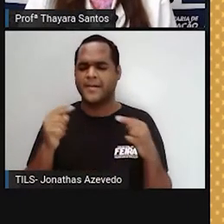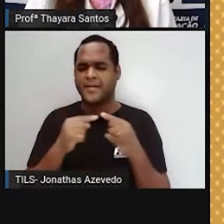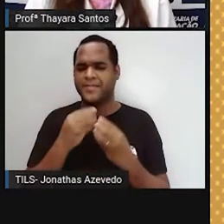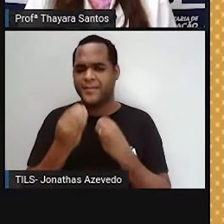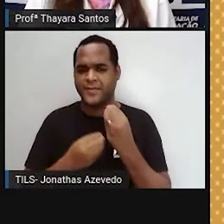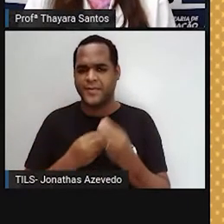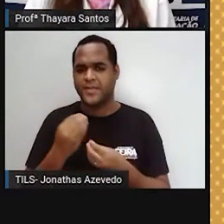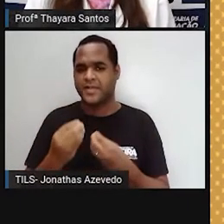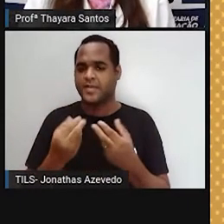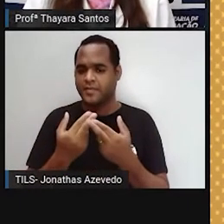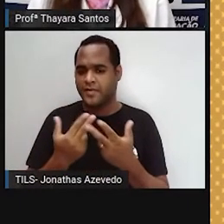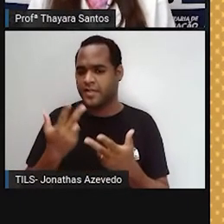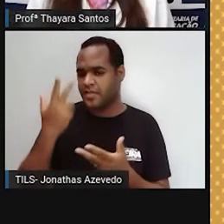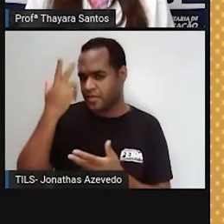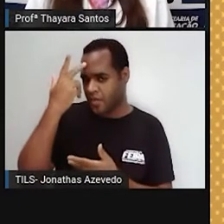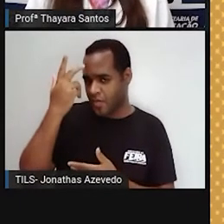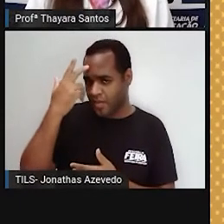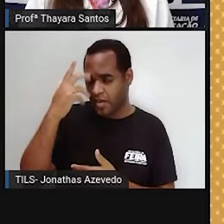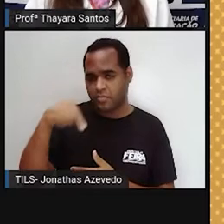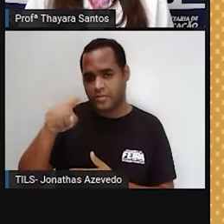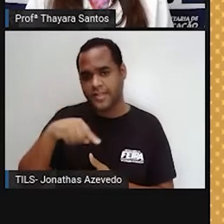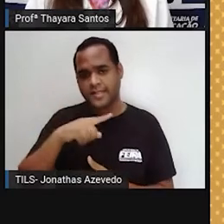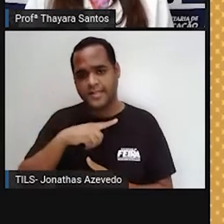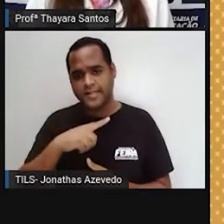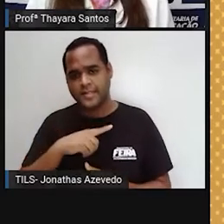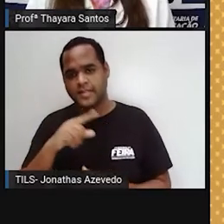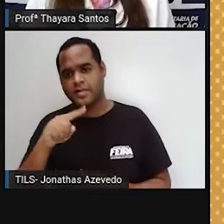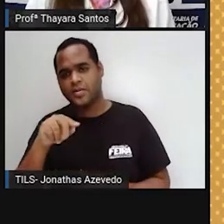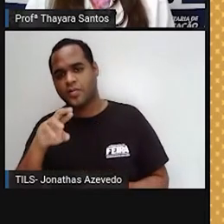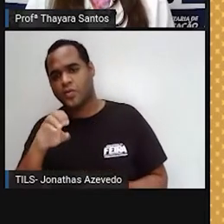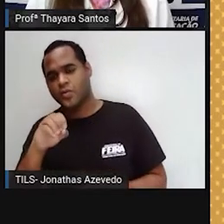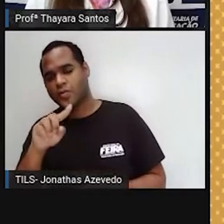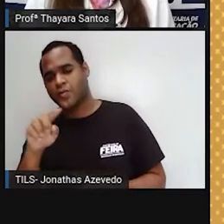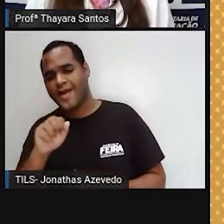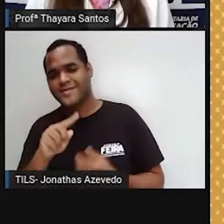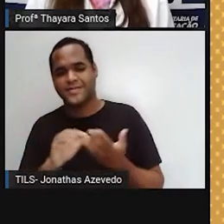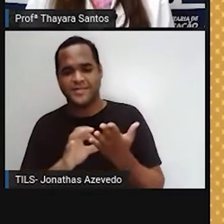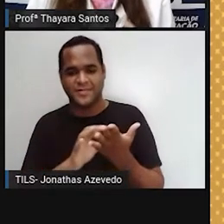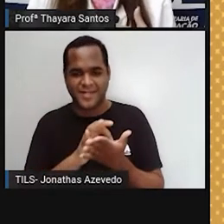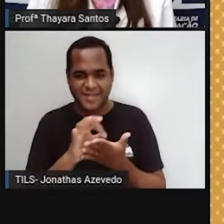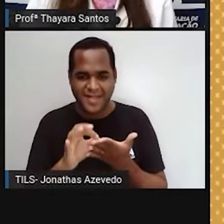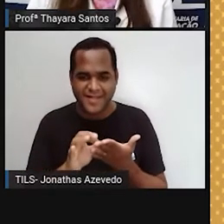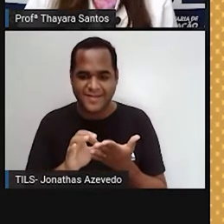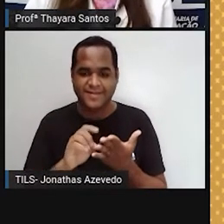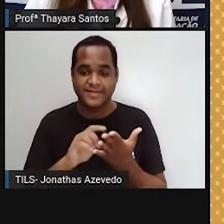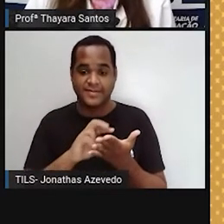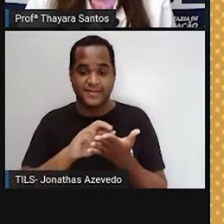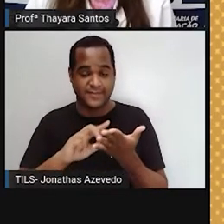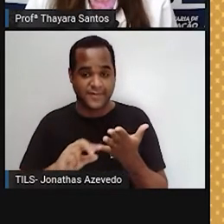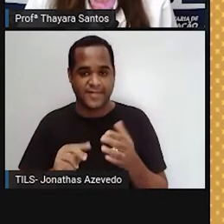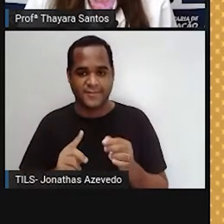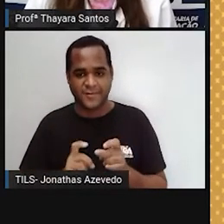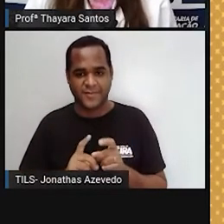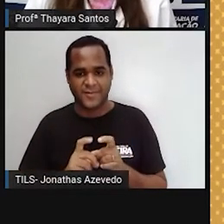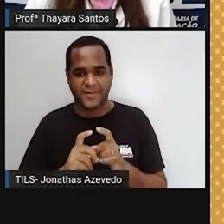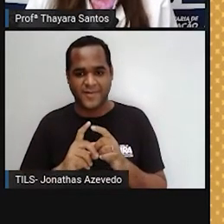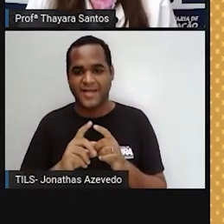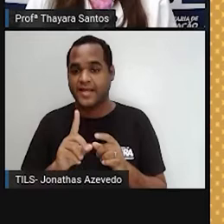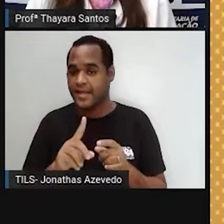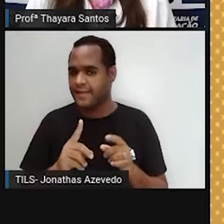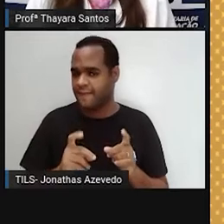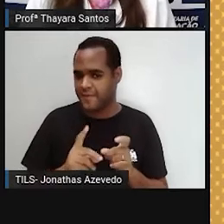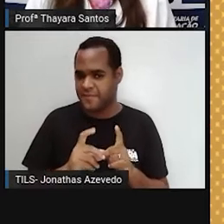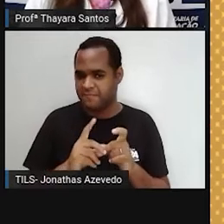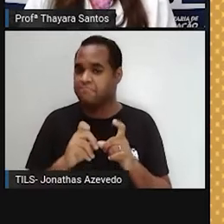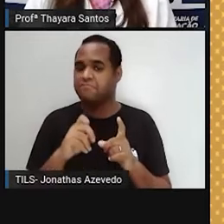tipo de reprodução muito comum nos protozoários, nas bactérias e também nas planárias, que é esse vermezinho aqui que eu